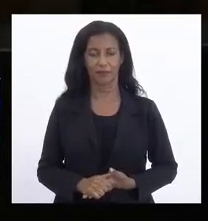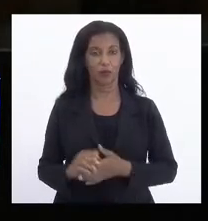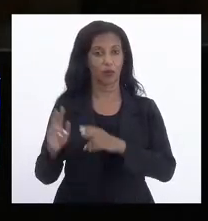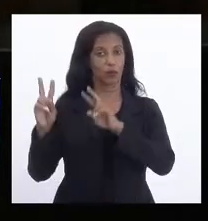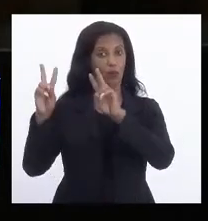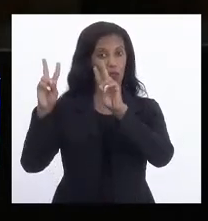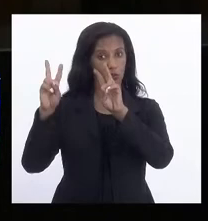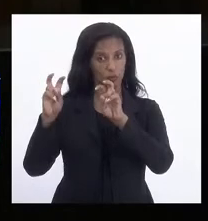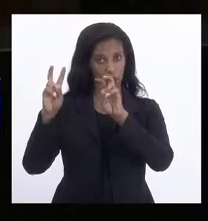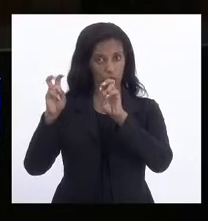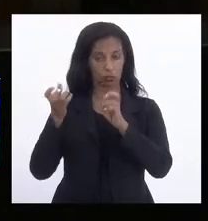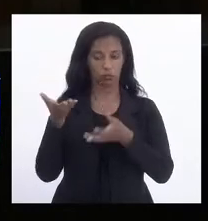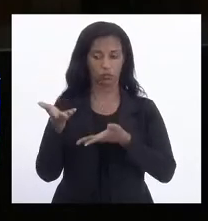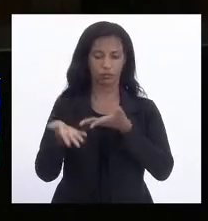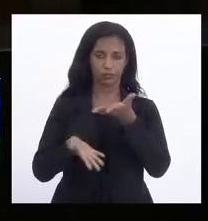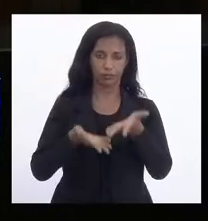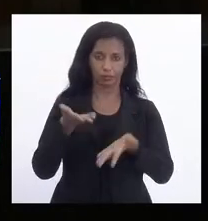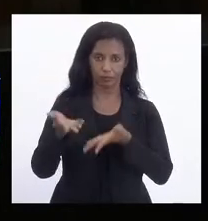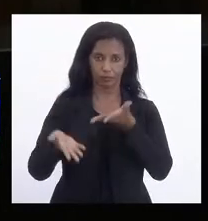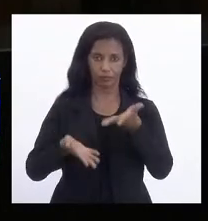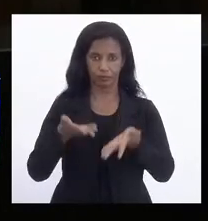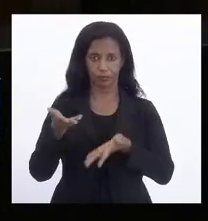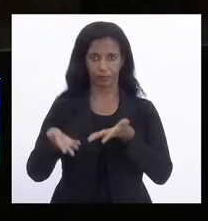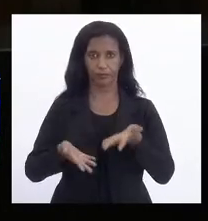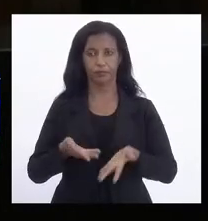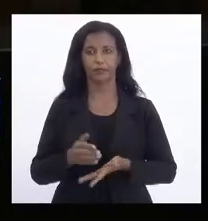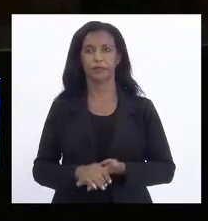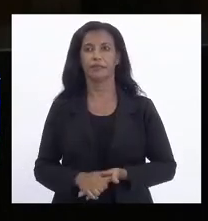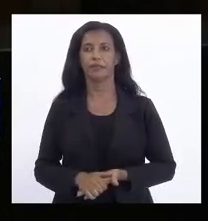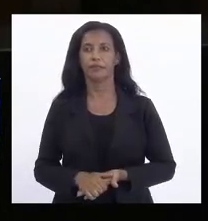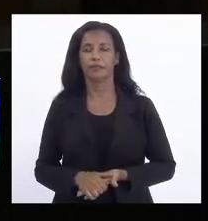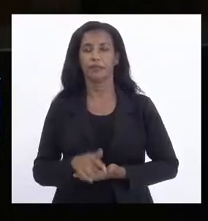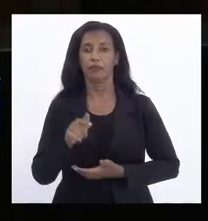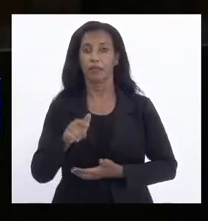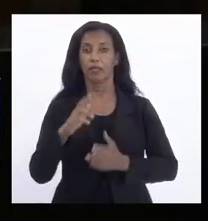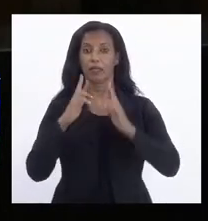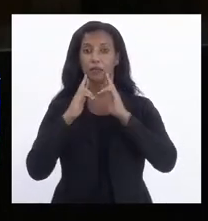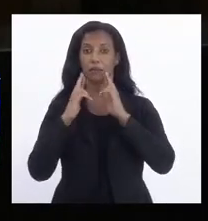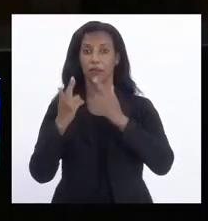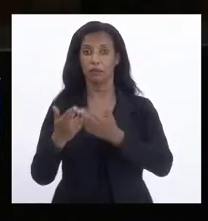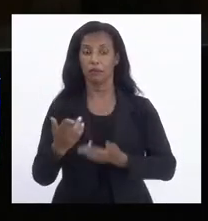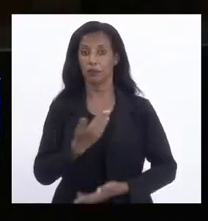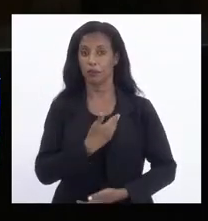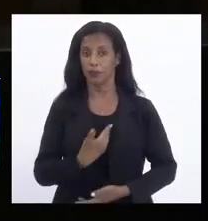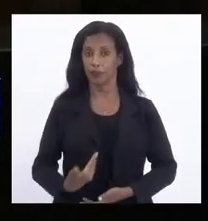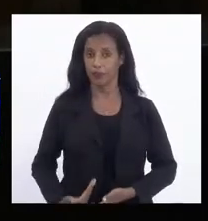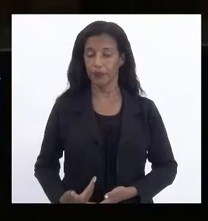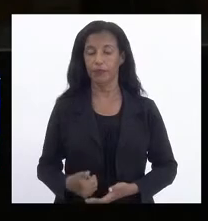assunto tratado nesta a audiência pública